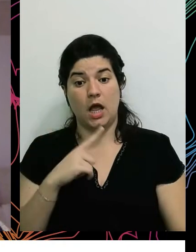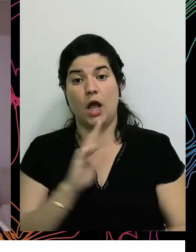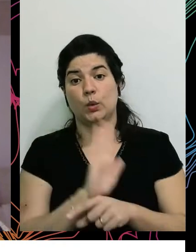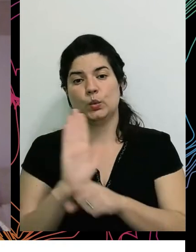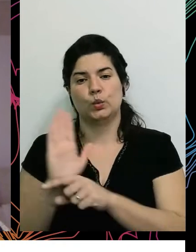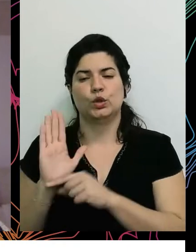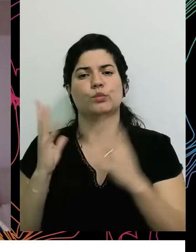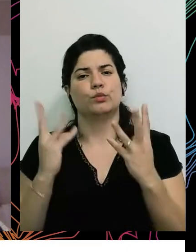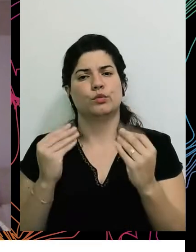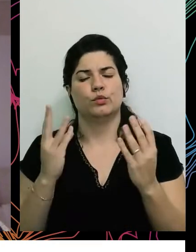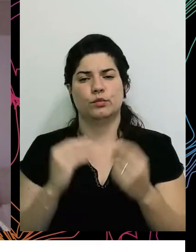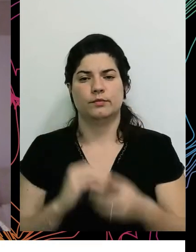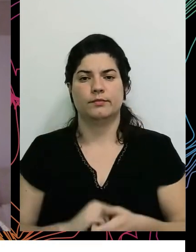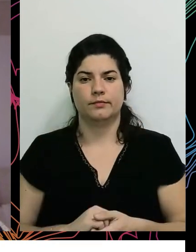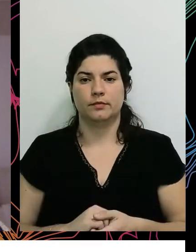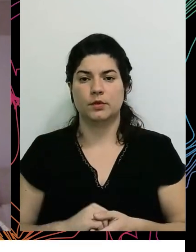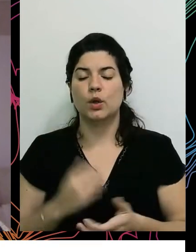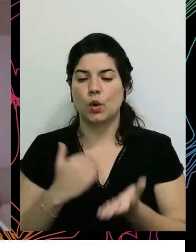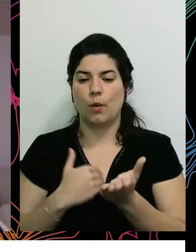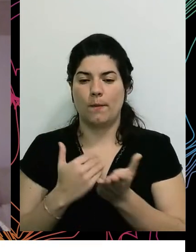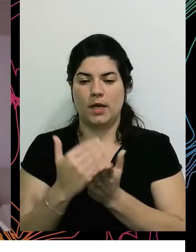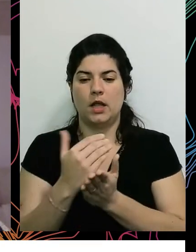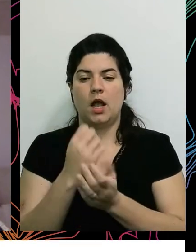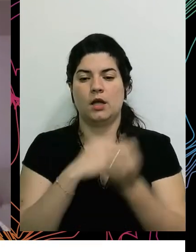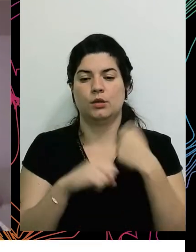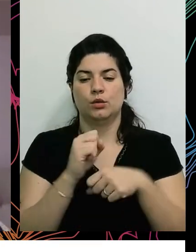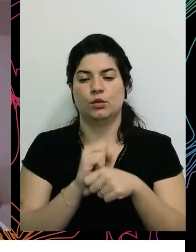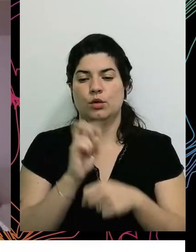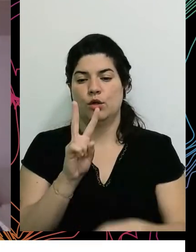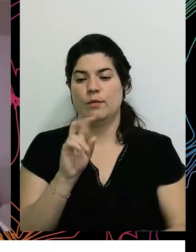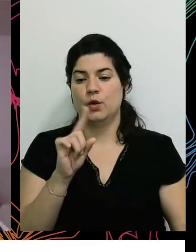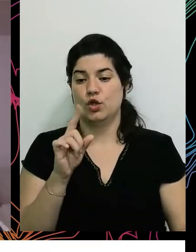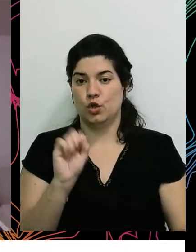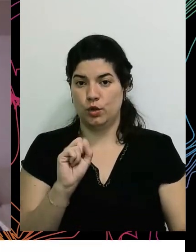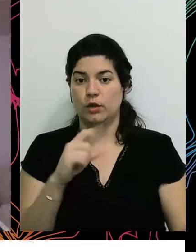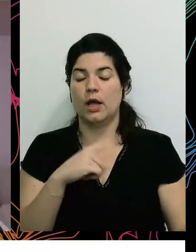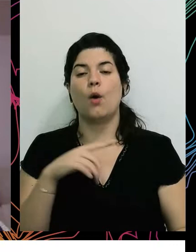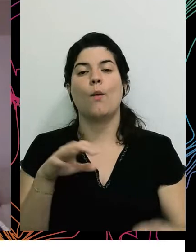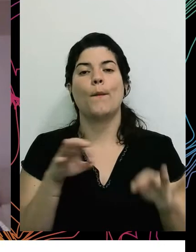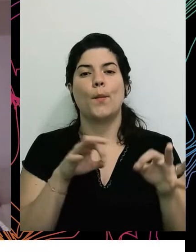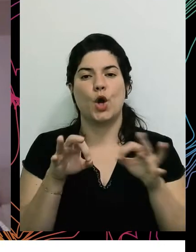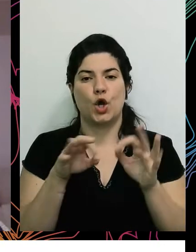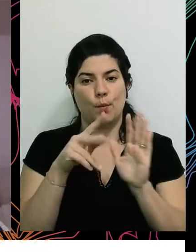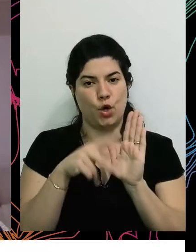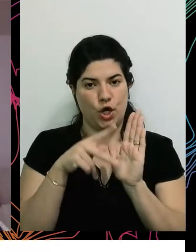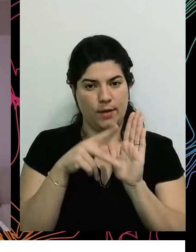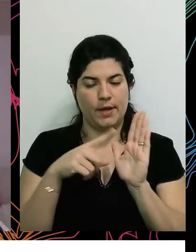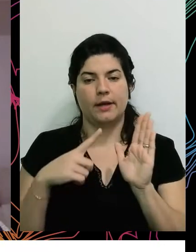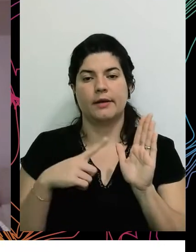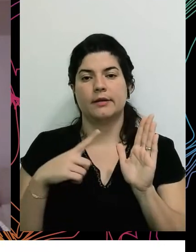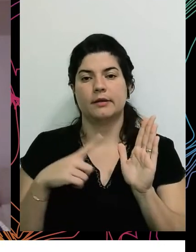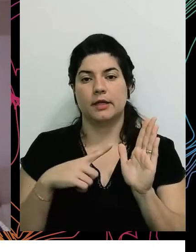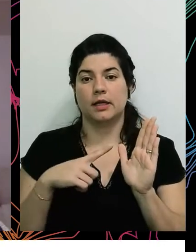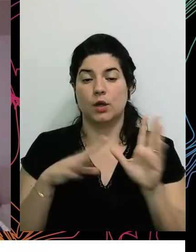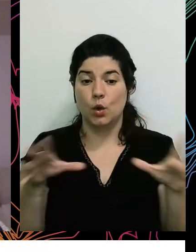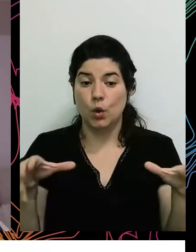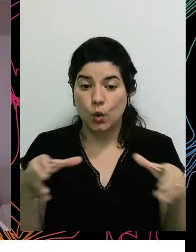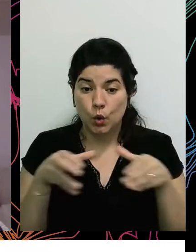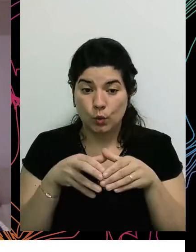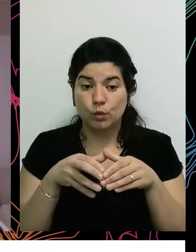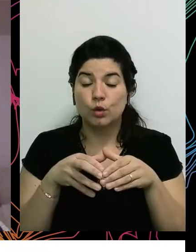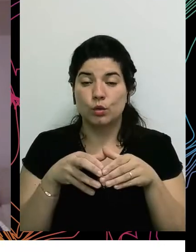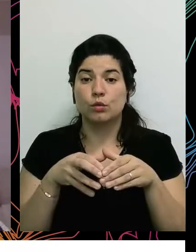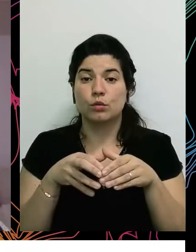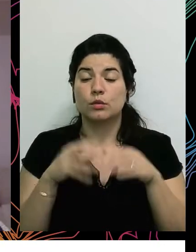gente começou em 2018 com um programa, através da nossa Comissão de Diversidade de Gênero, um programa